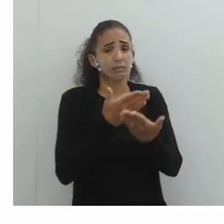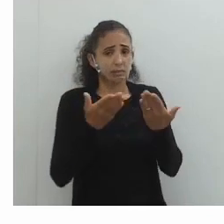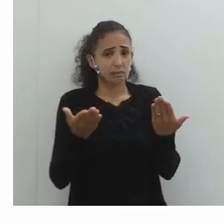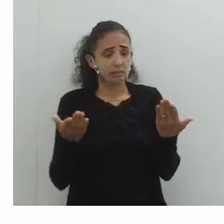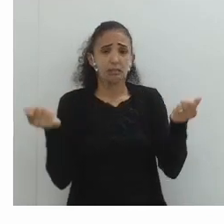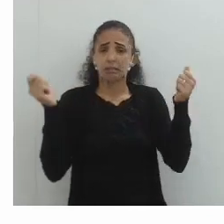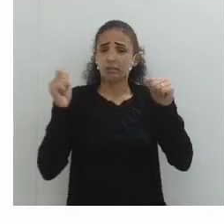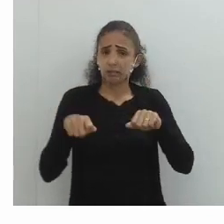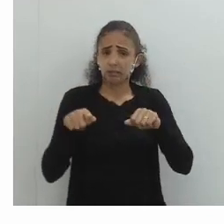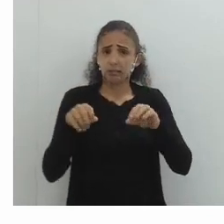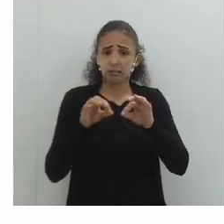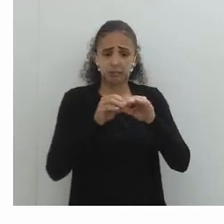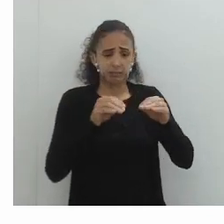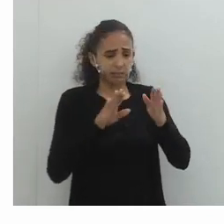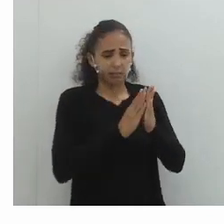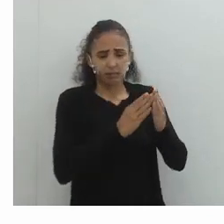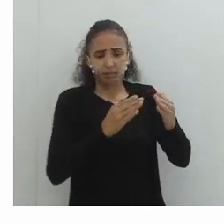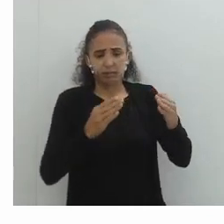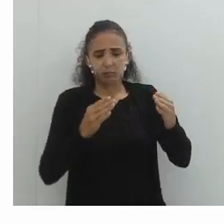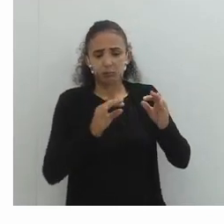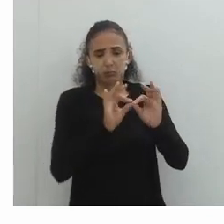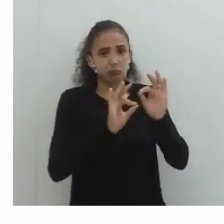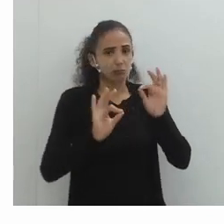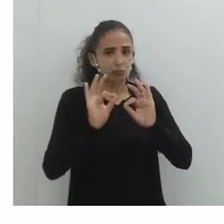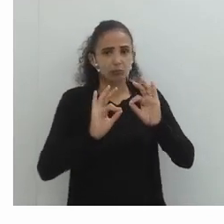exemplo, colocar várias